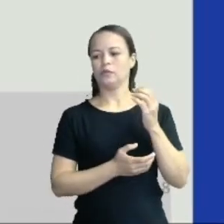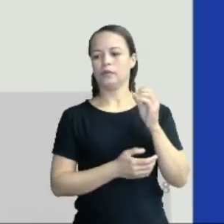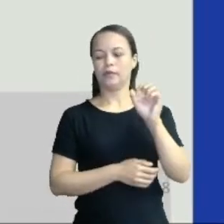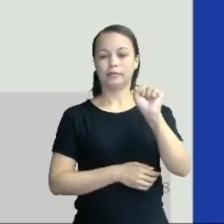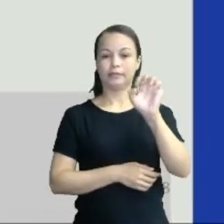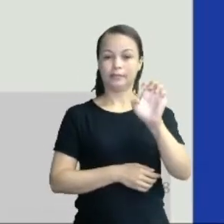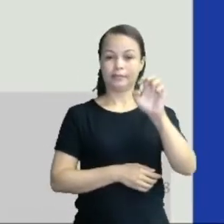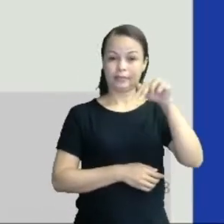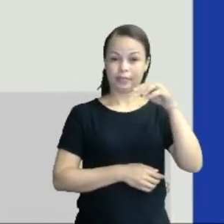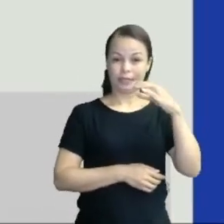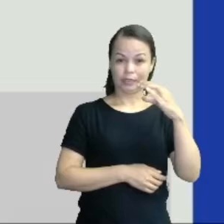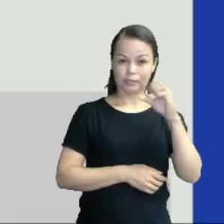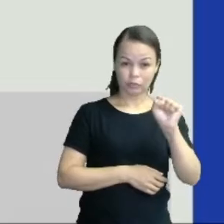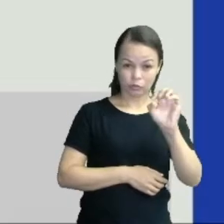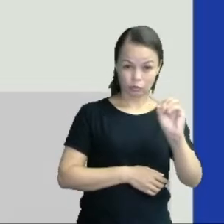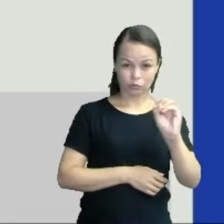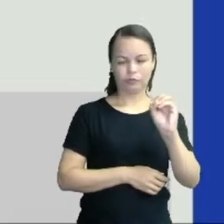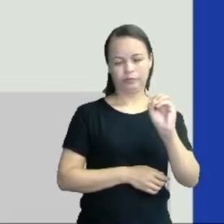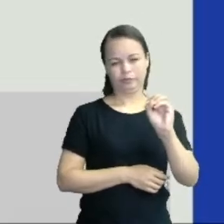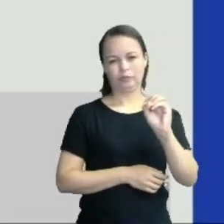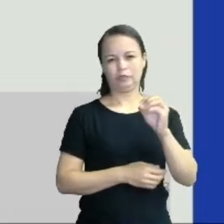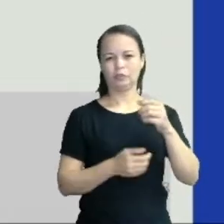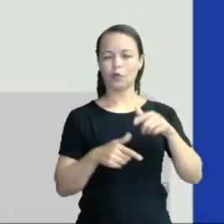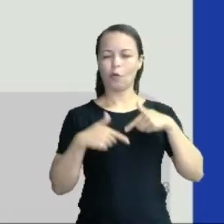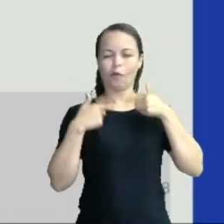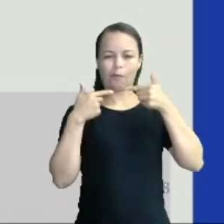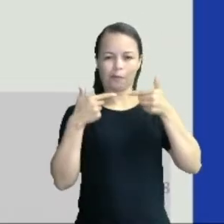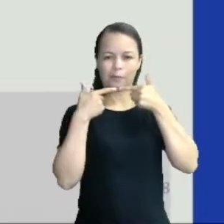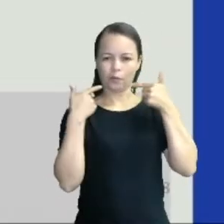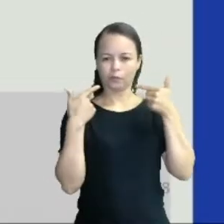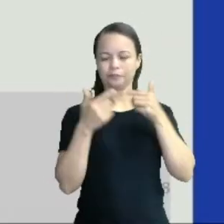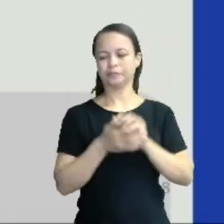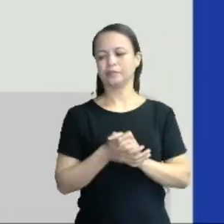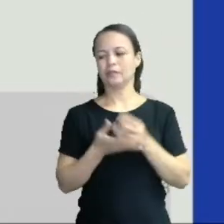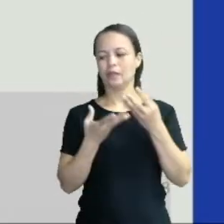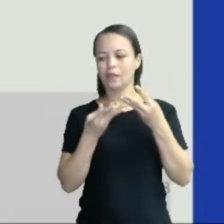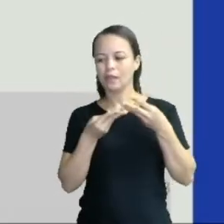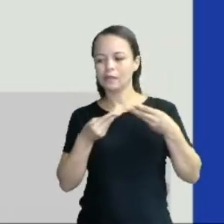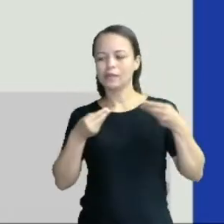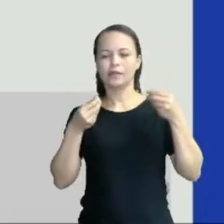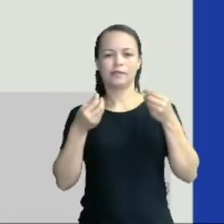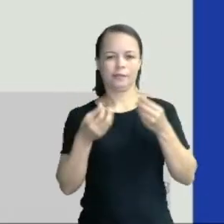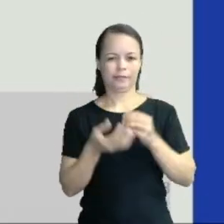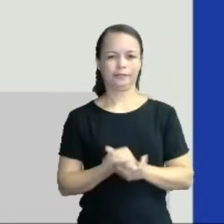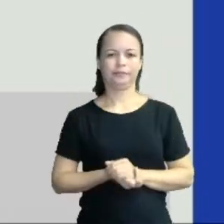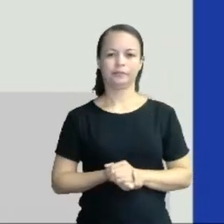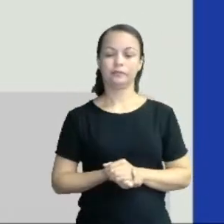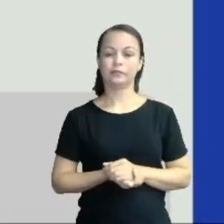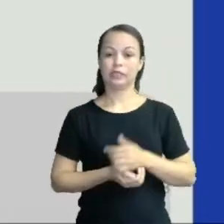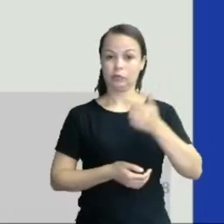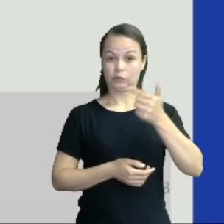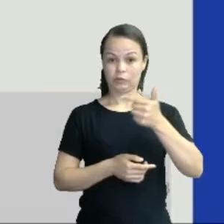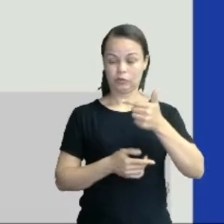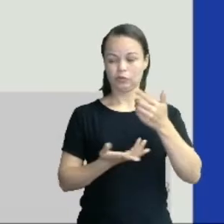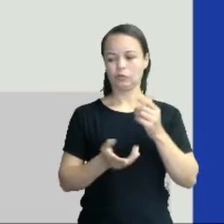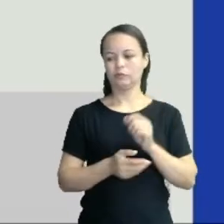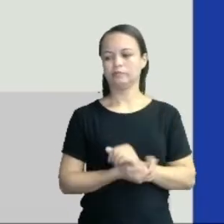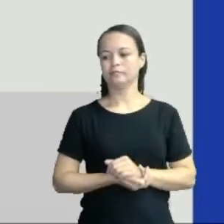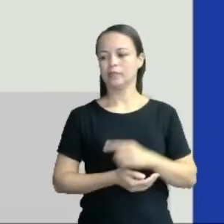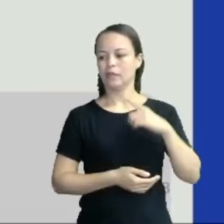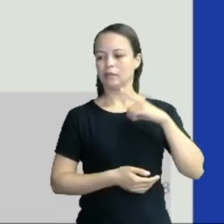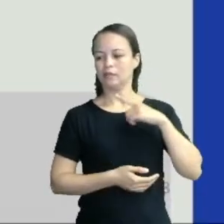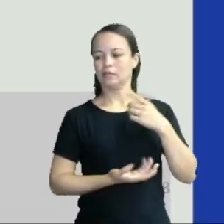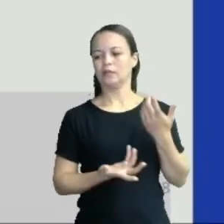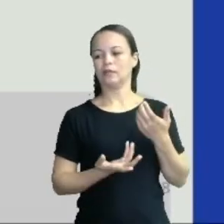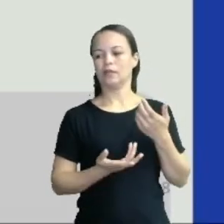Muito refinado, ela tem um ótimo senso. Senso de sensibilidade. E o segundo, temos